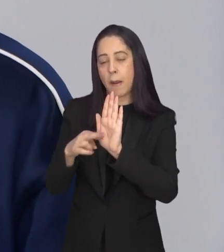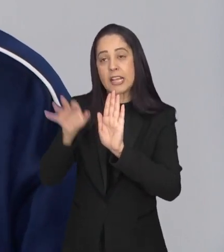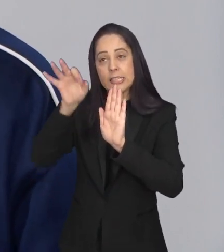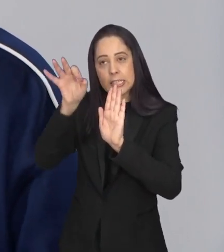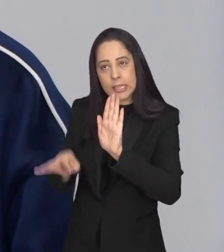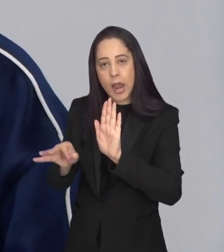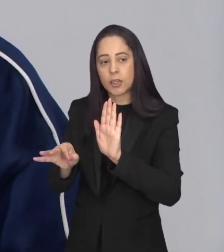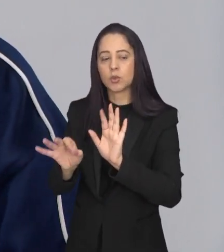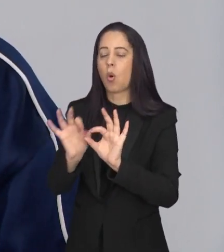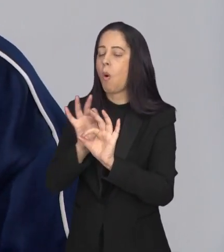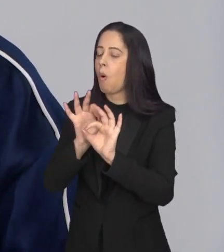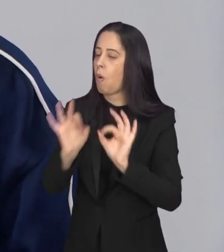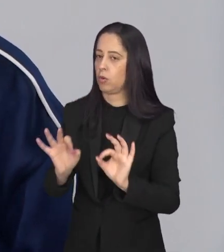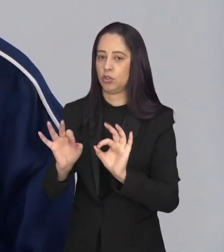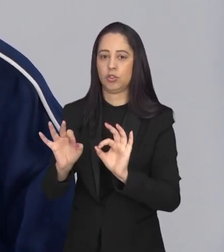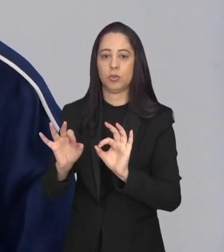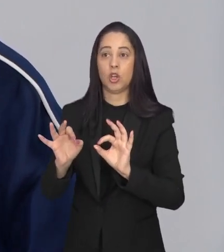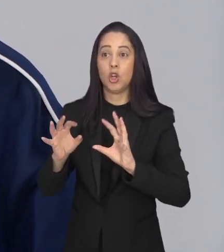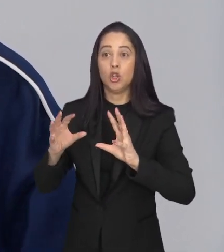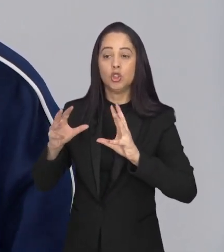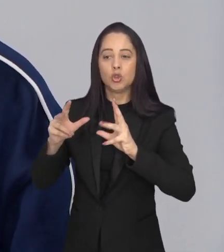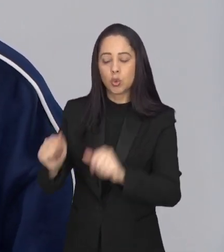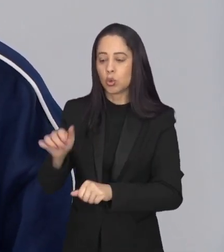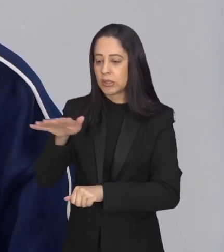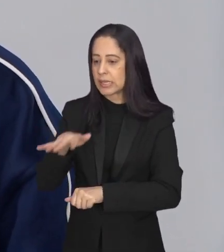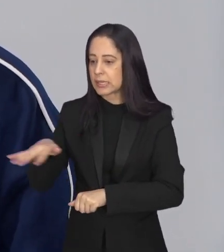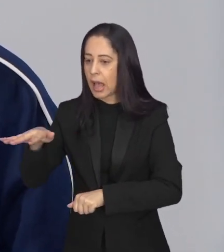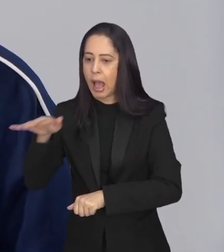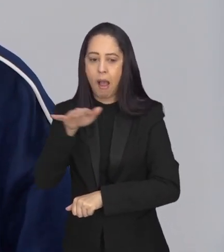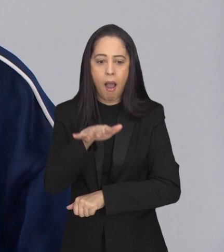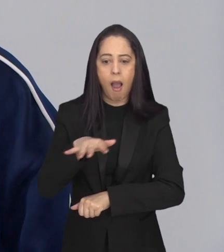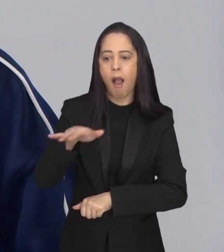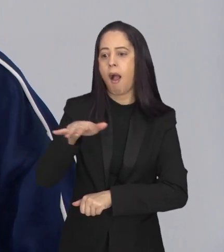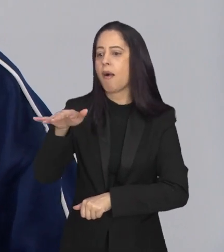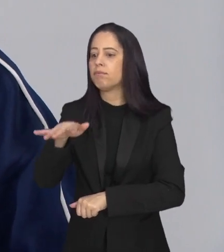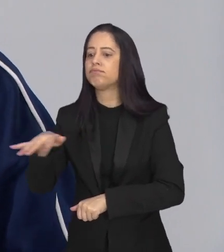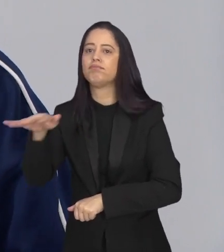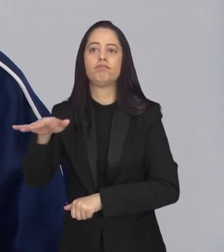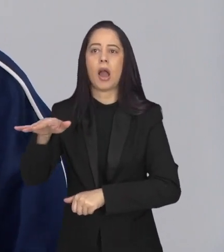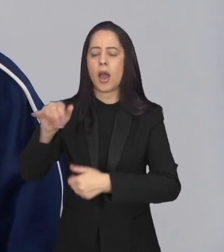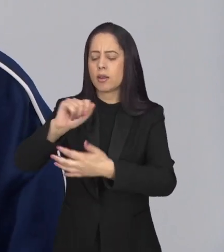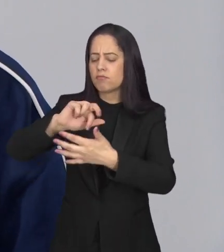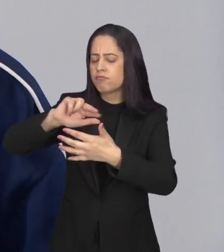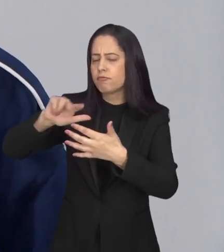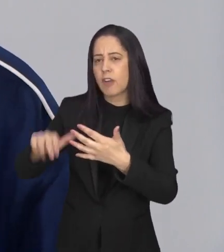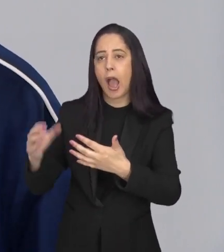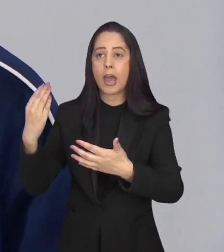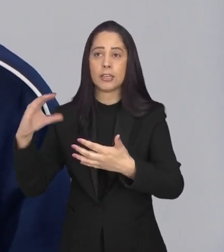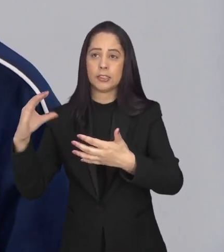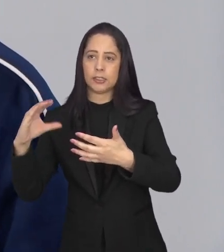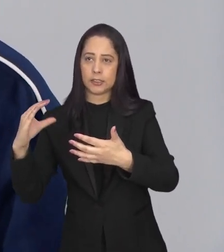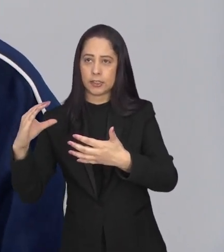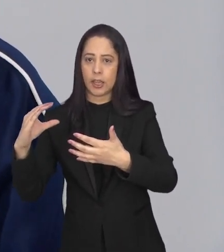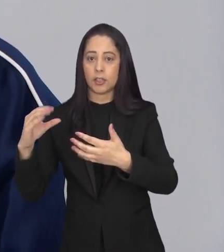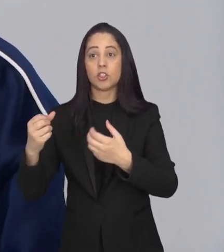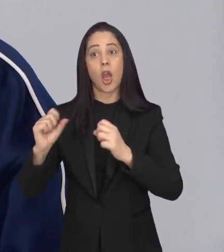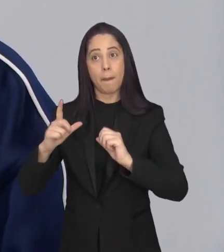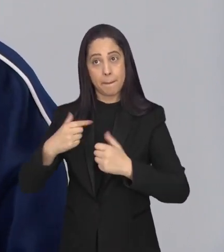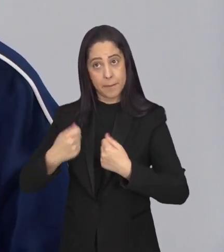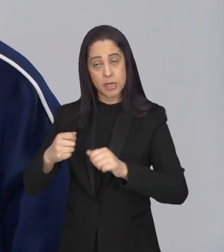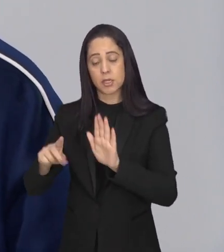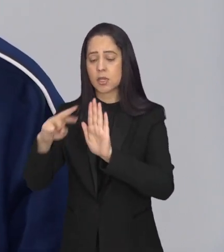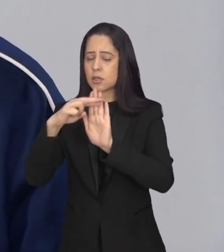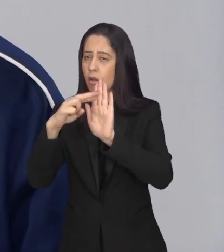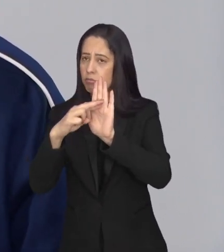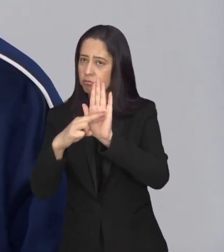ela é bem-vinda. Todos os campos que nós temos hoje que avançaram dentro da ciência,